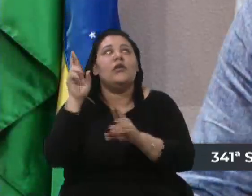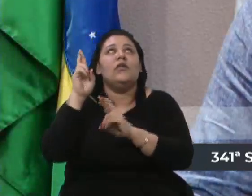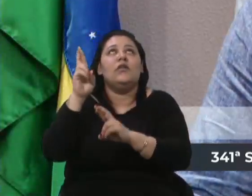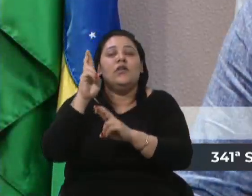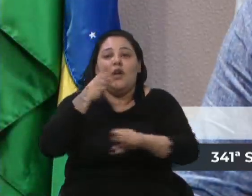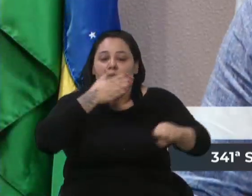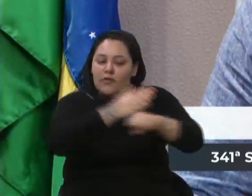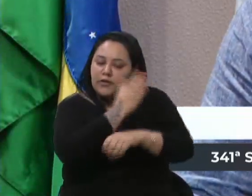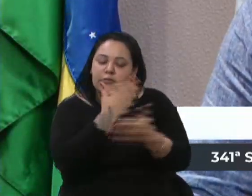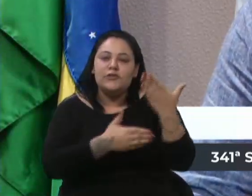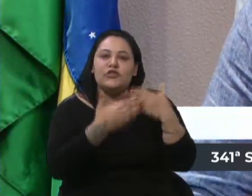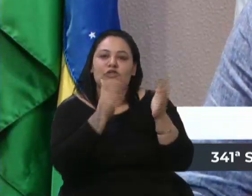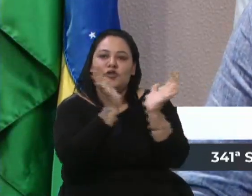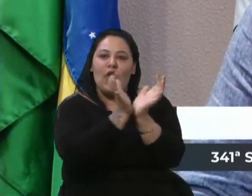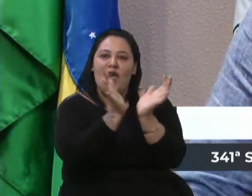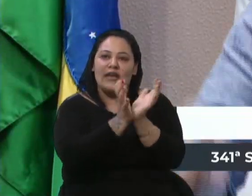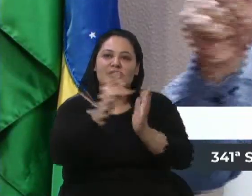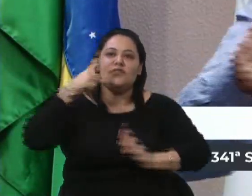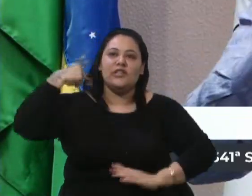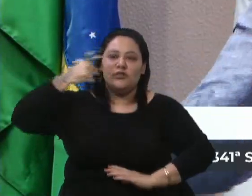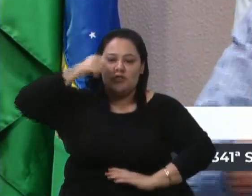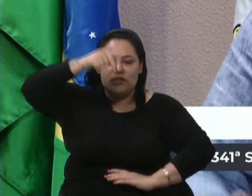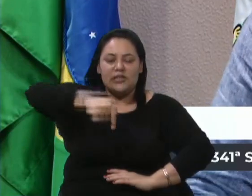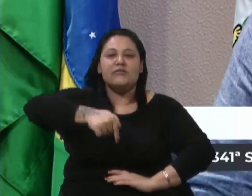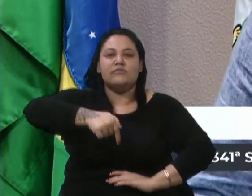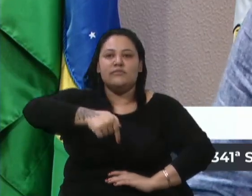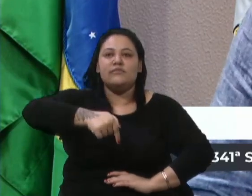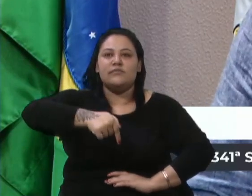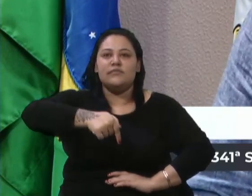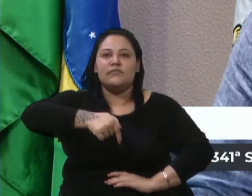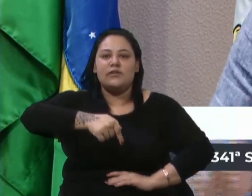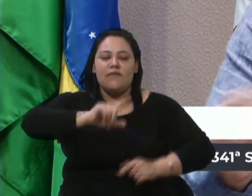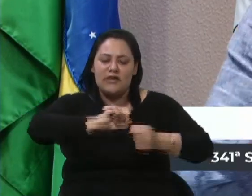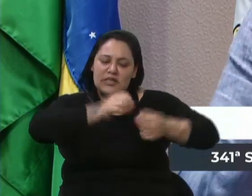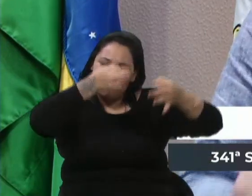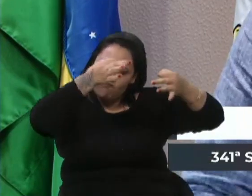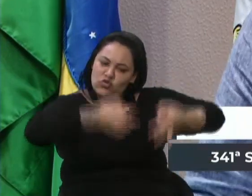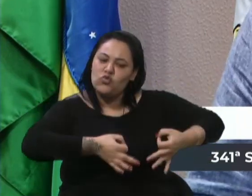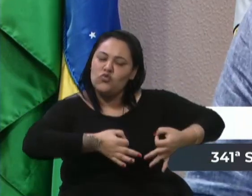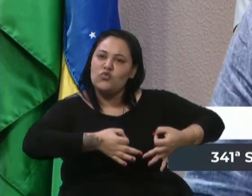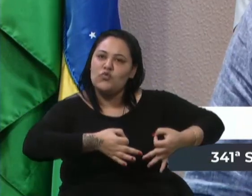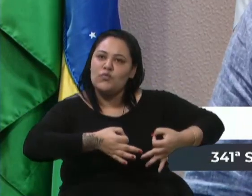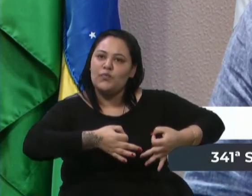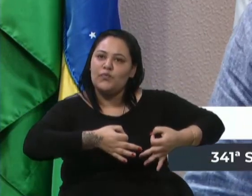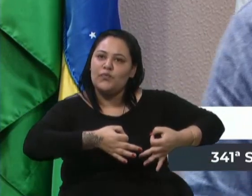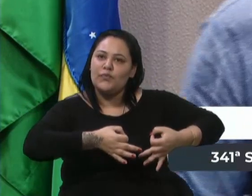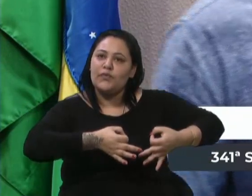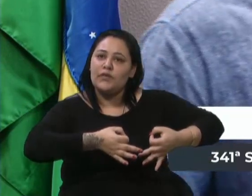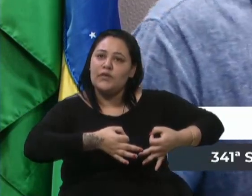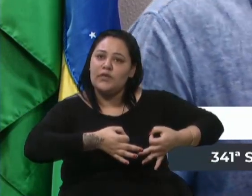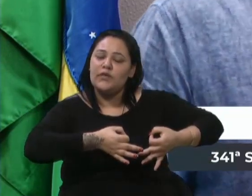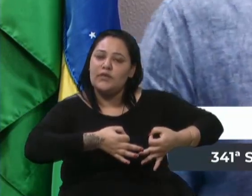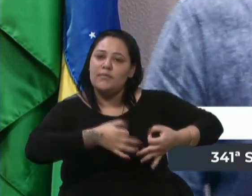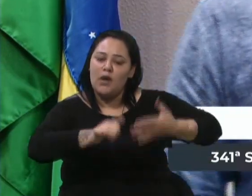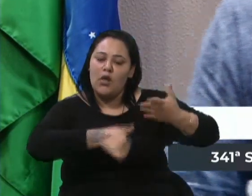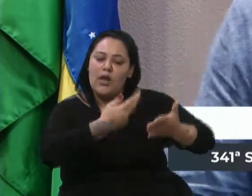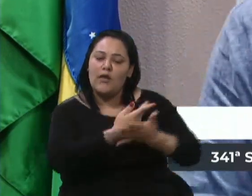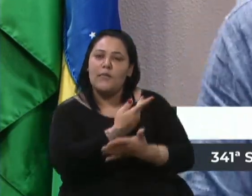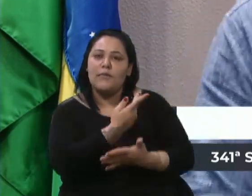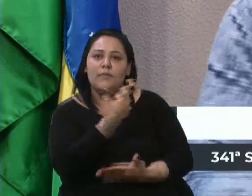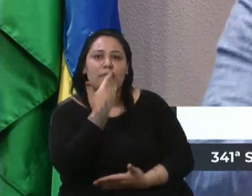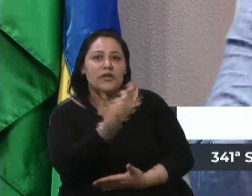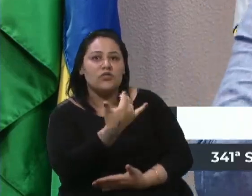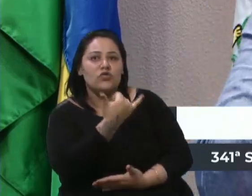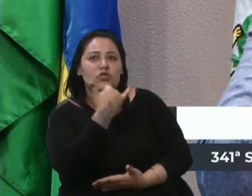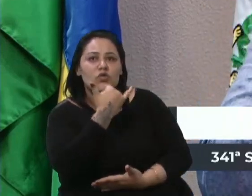pelos colegas e pelas colegas vereadoras, que passa a fazer justiça e a corrigir esse erro histórico. Peço desculpa, vereador Cadori, mas acho